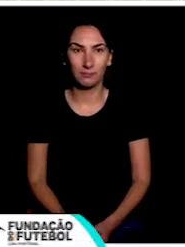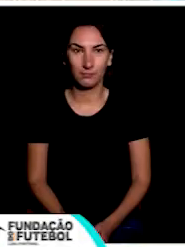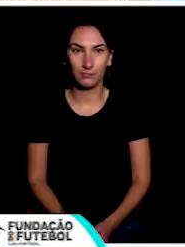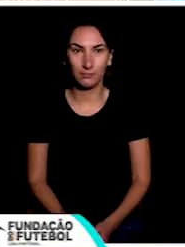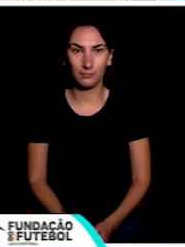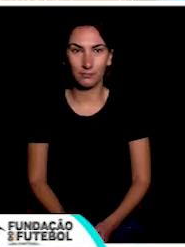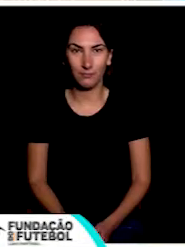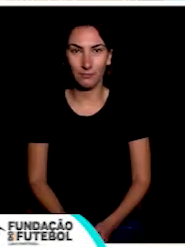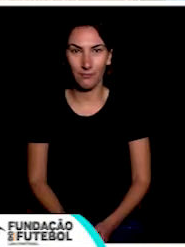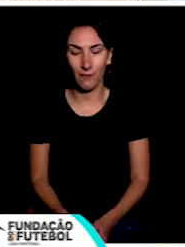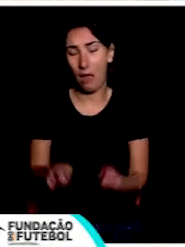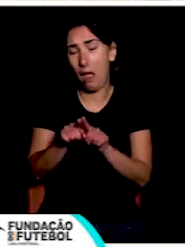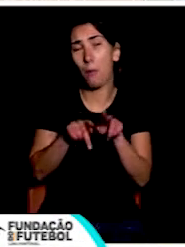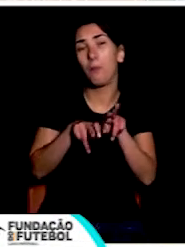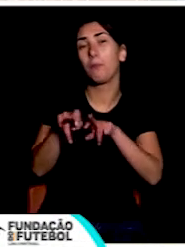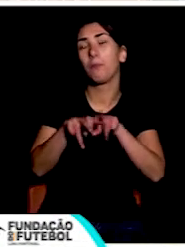muito.